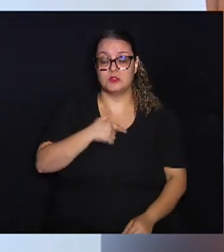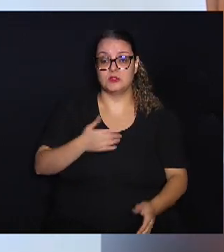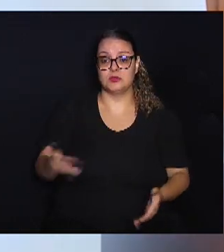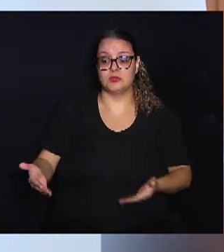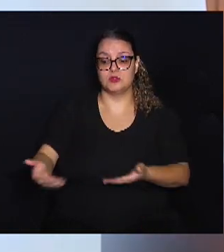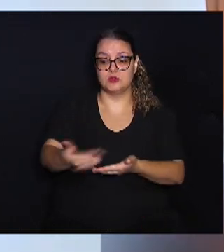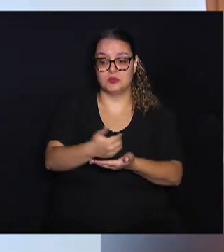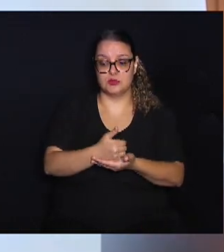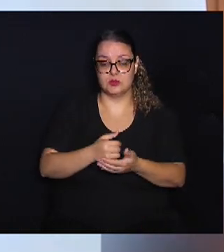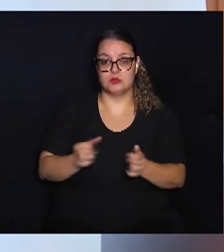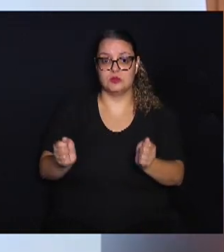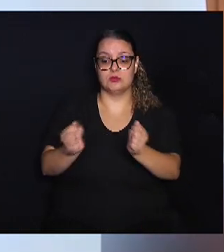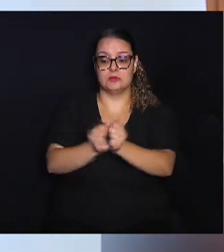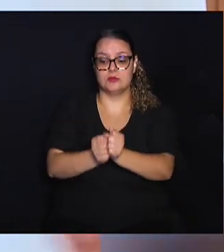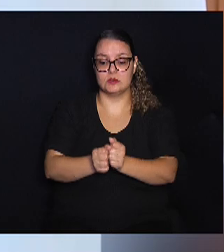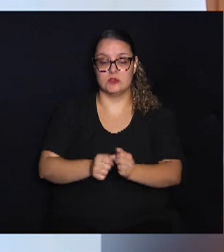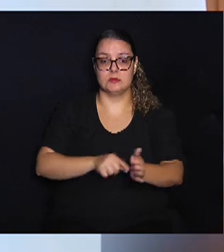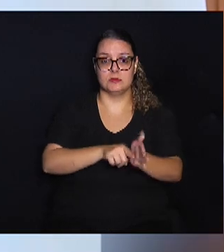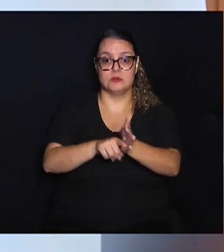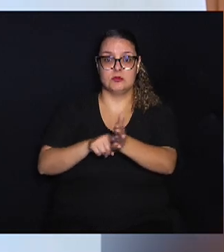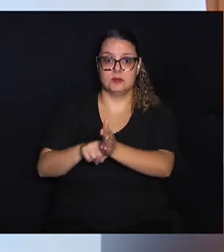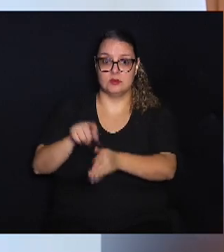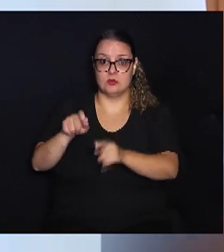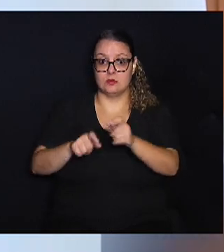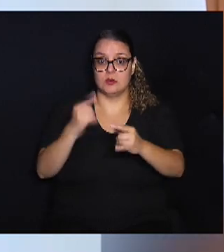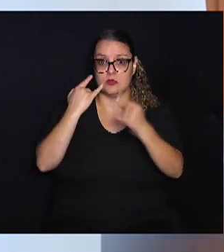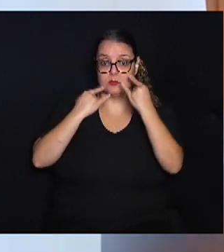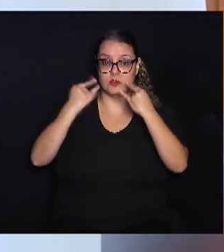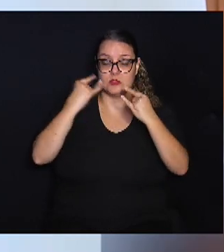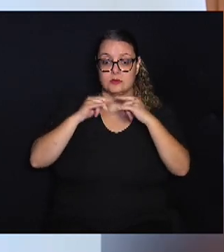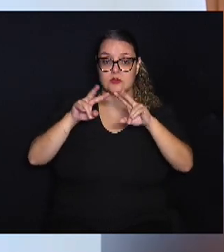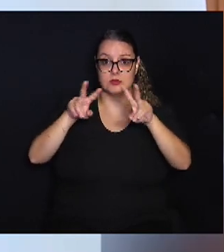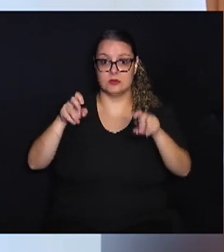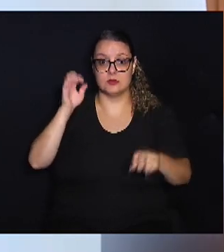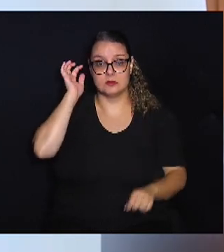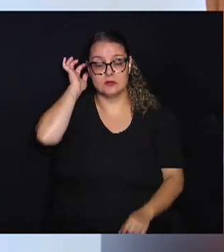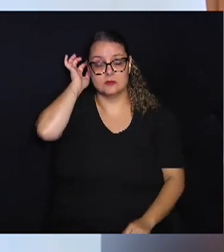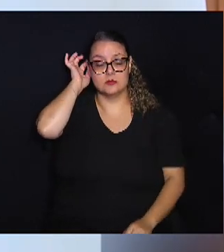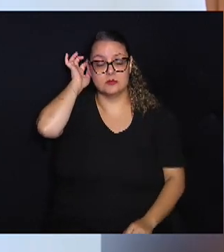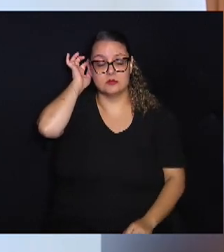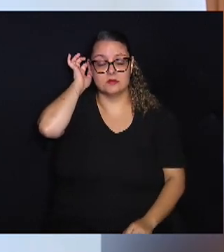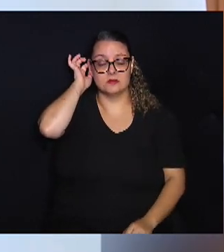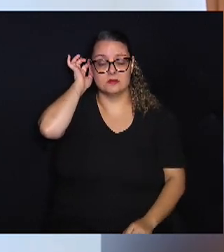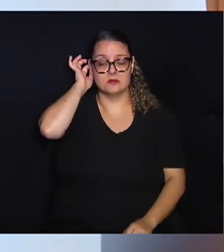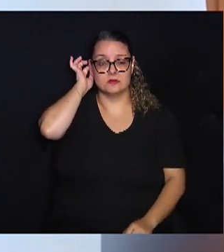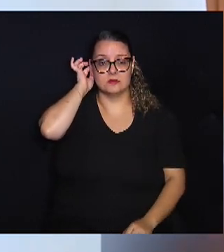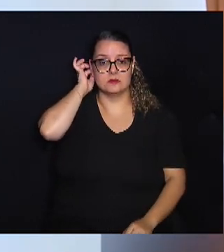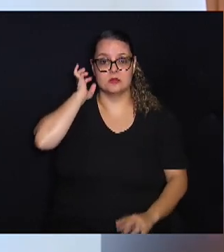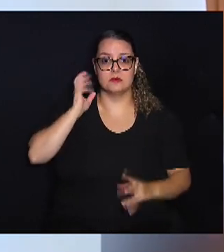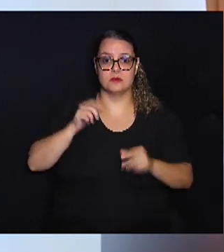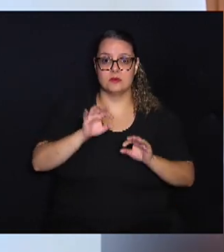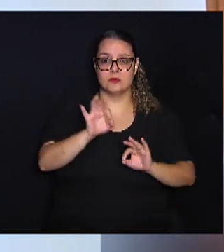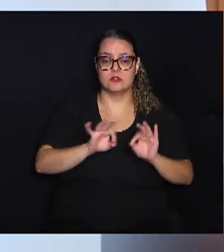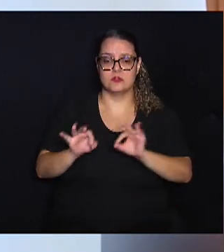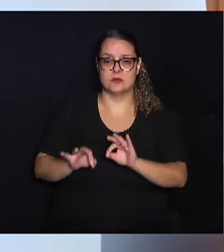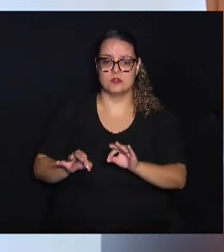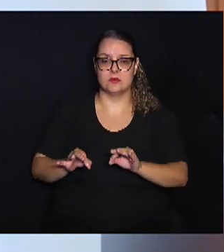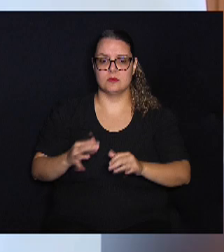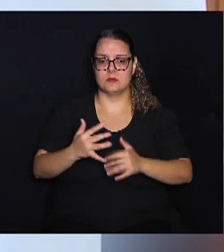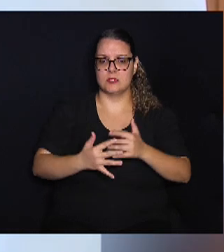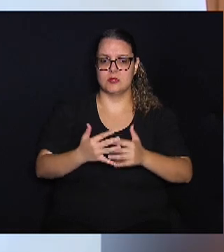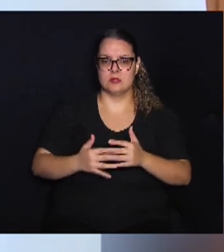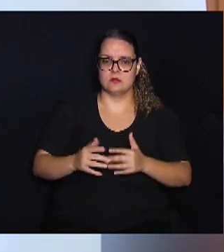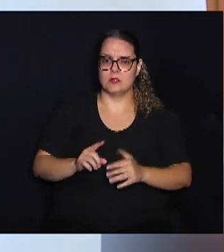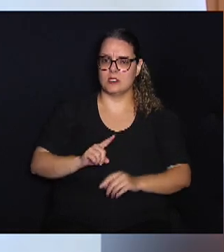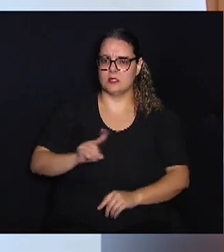pesquisadores, reunimos pessoas interessadas no tema e está todo mundo querendo se organizar para impedir que o governo do